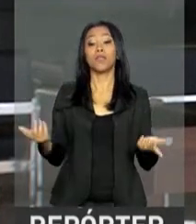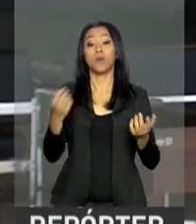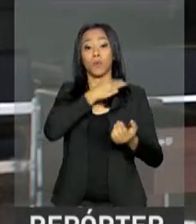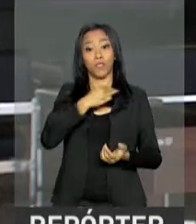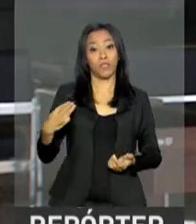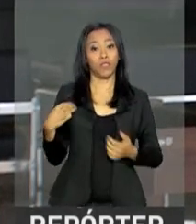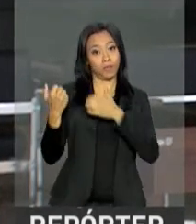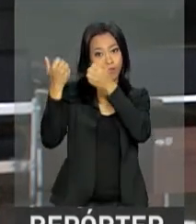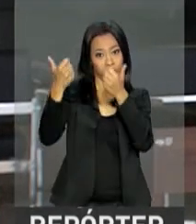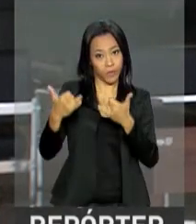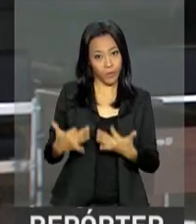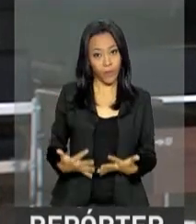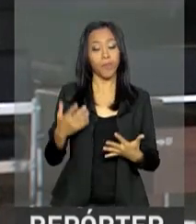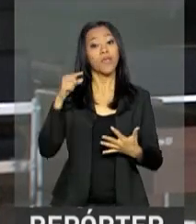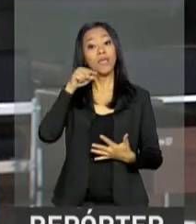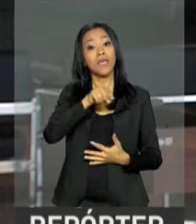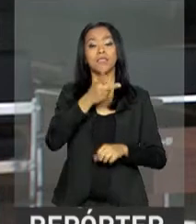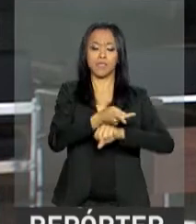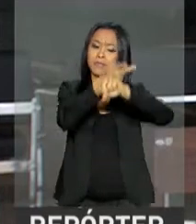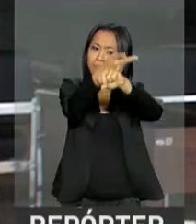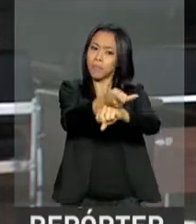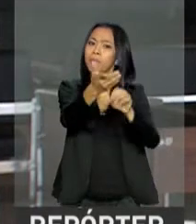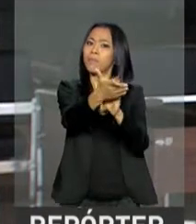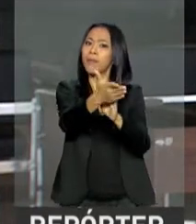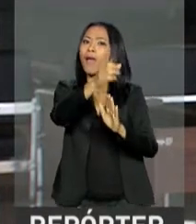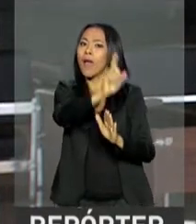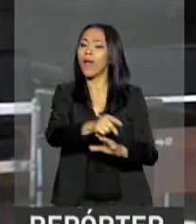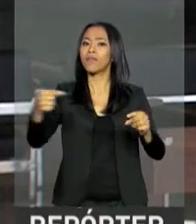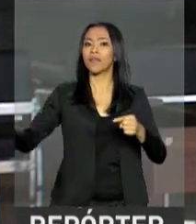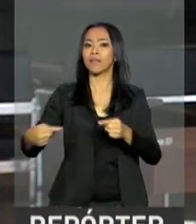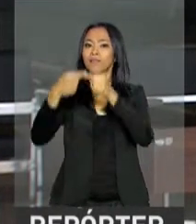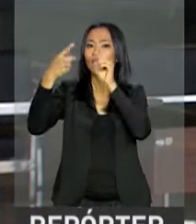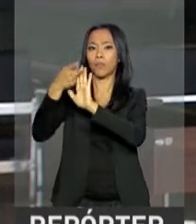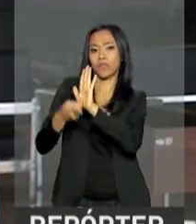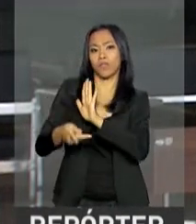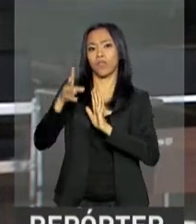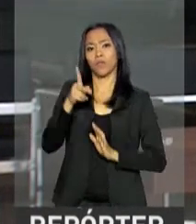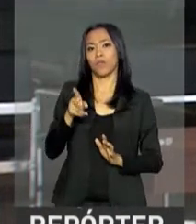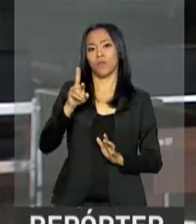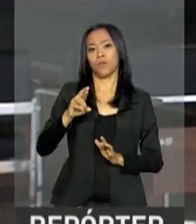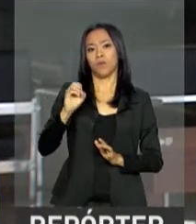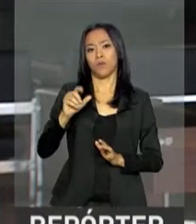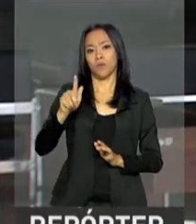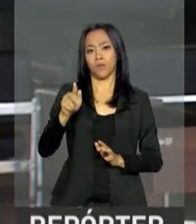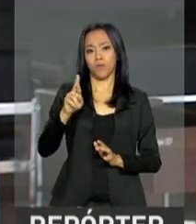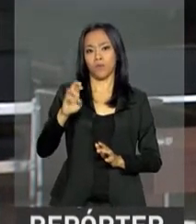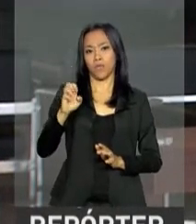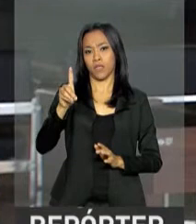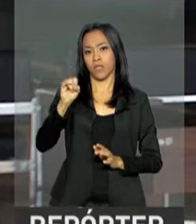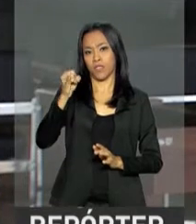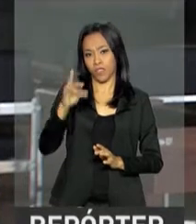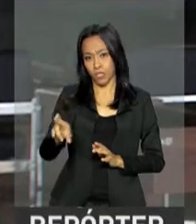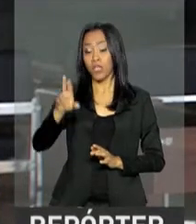que o prémio é faz parte do plano progredir que foi lançado no ano passado e busca incentivar a autonomia